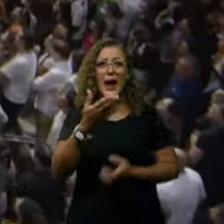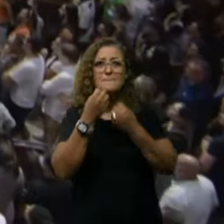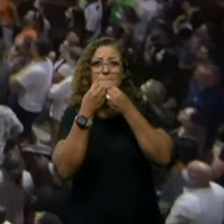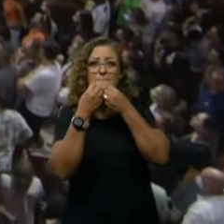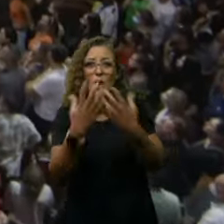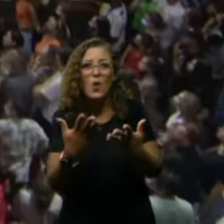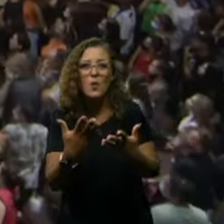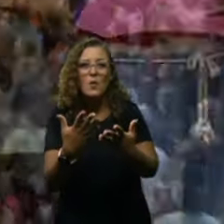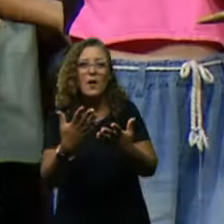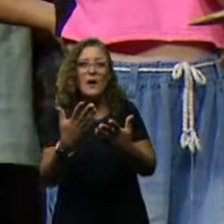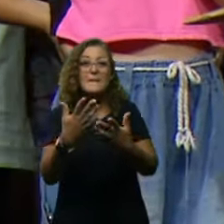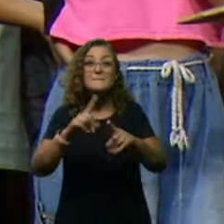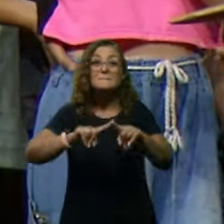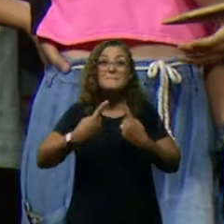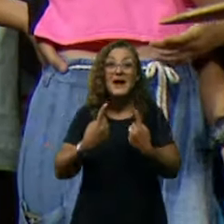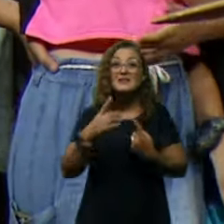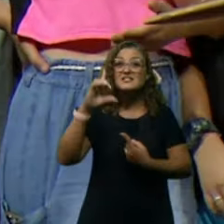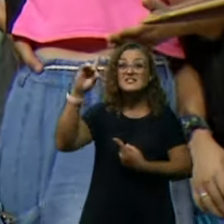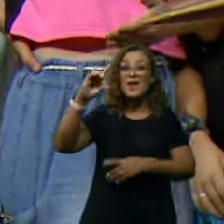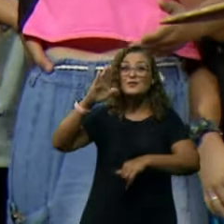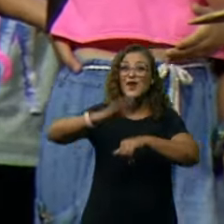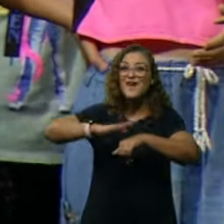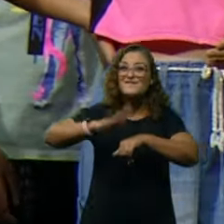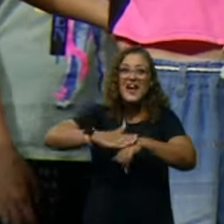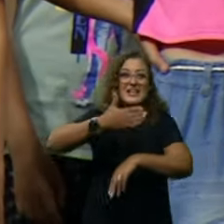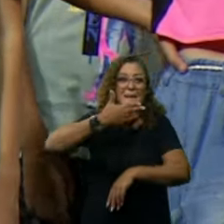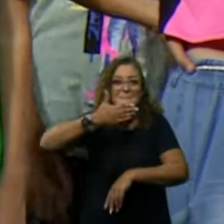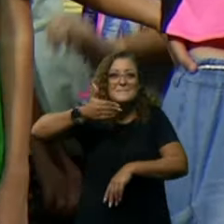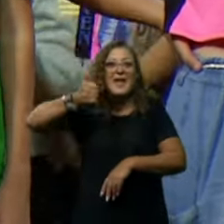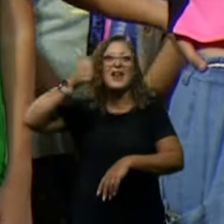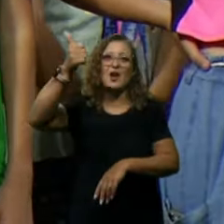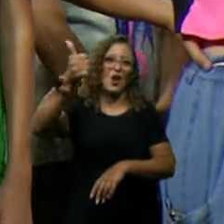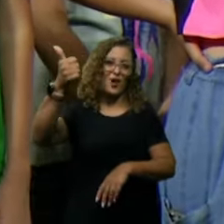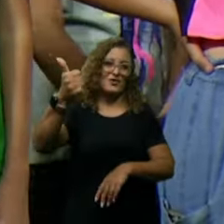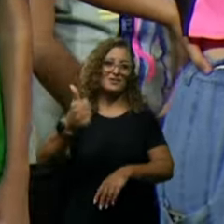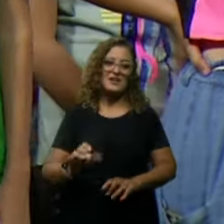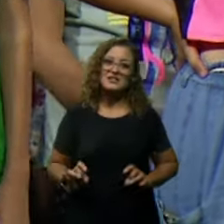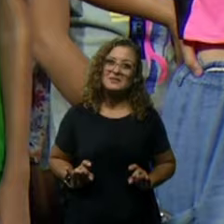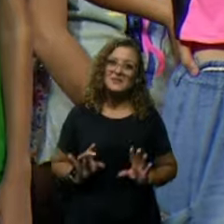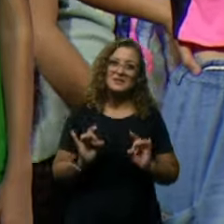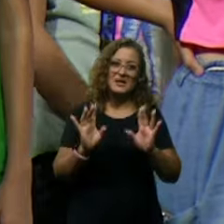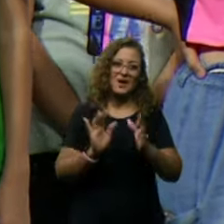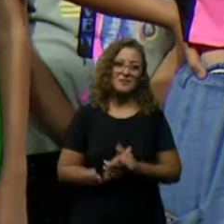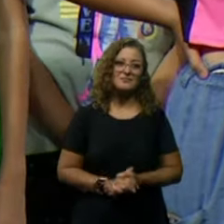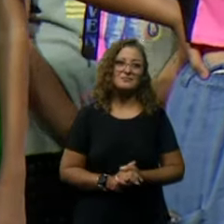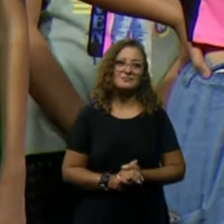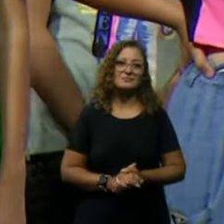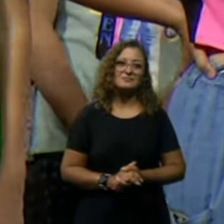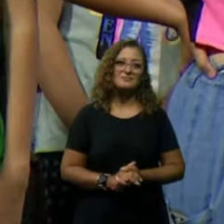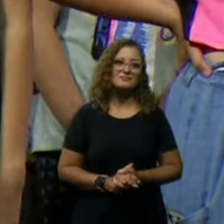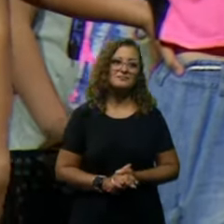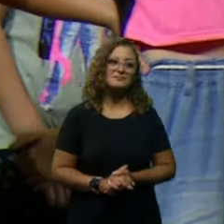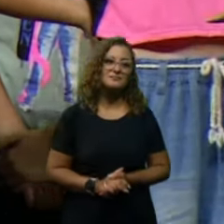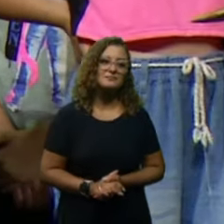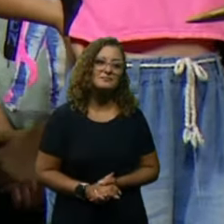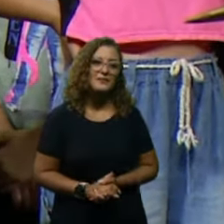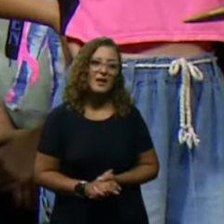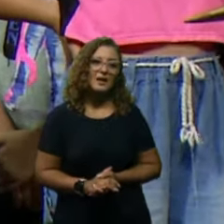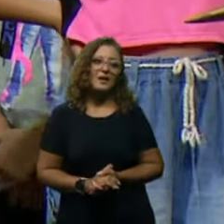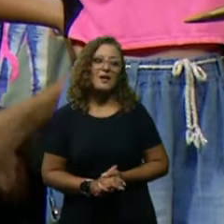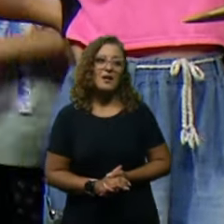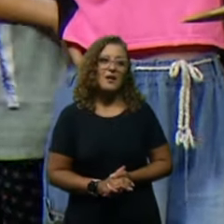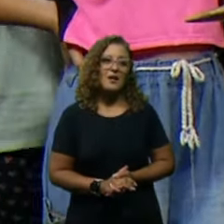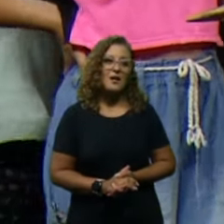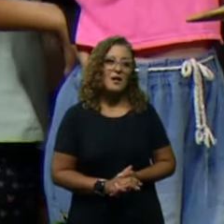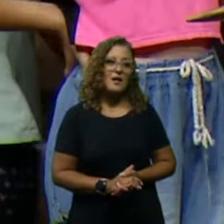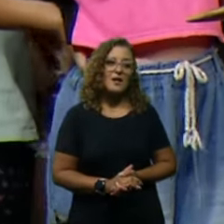O que é melhor do que uma coisa que já é excelente é saber que uma